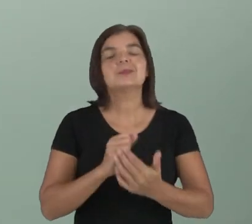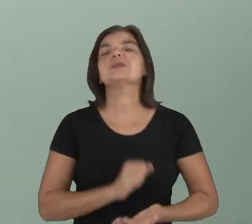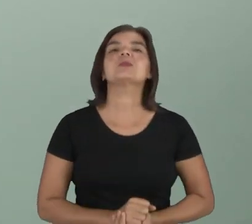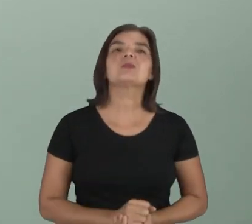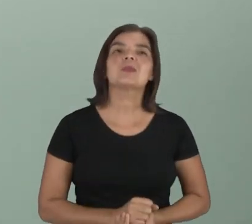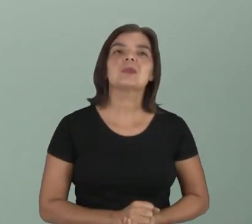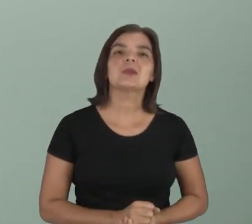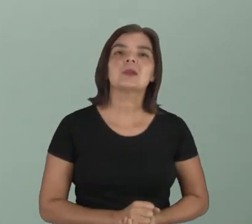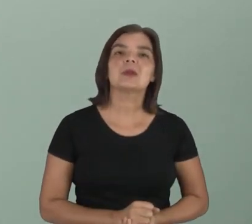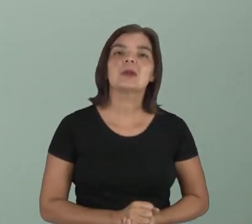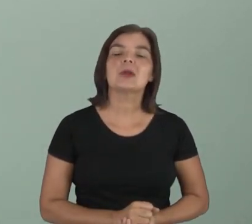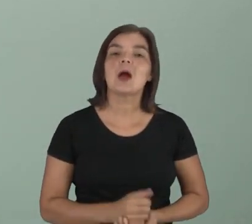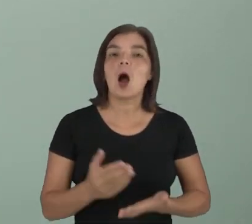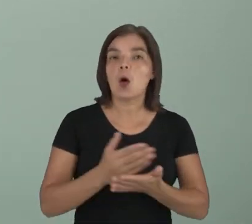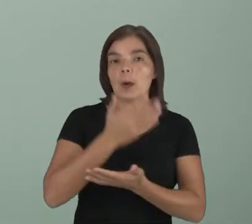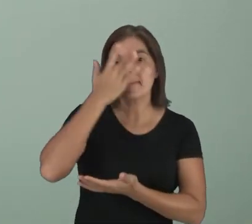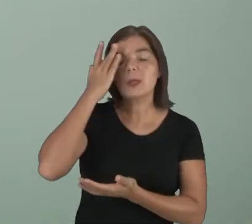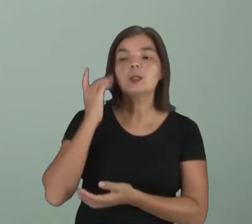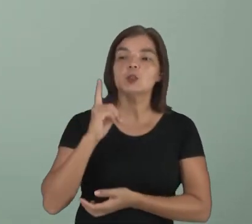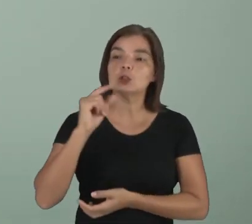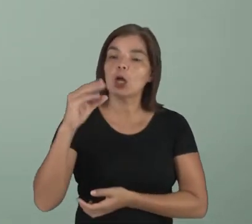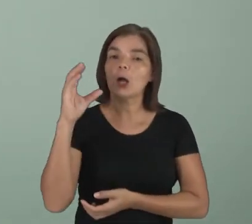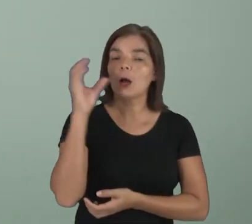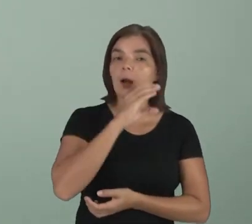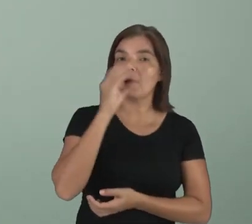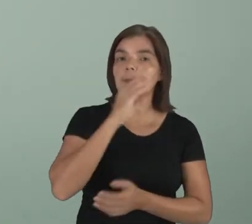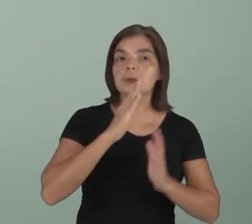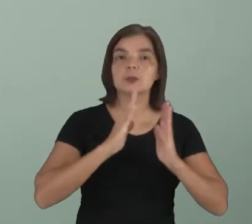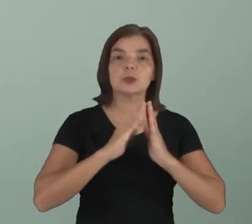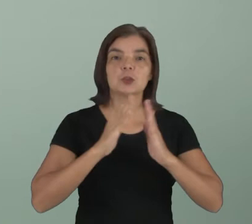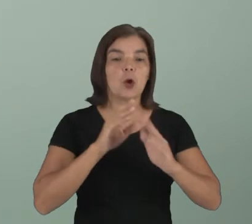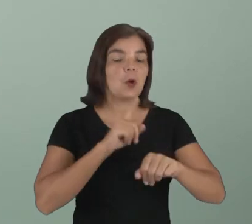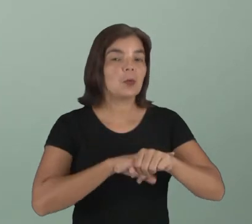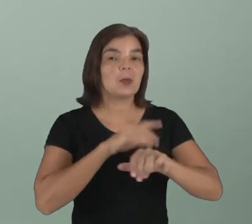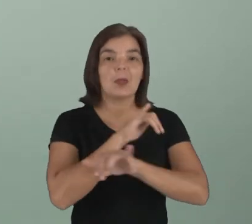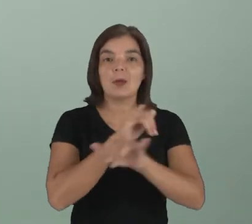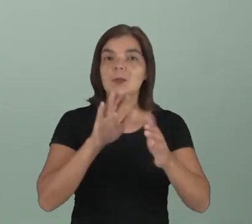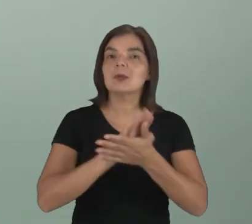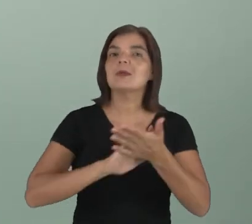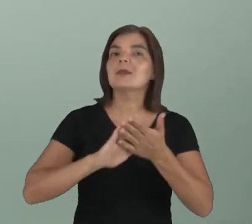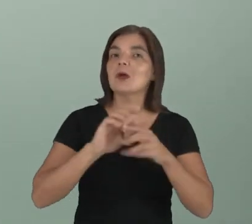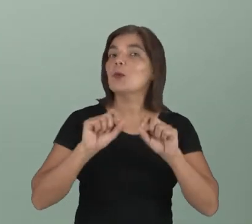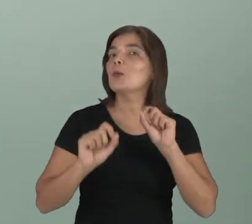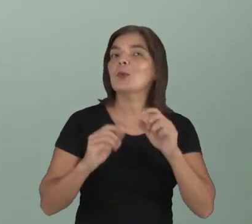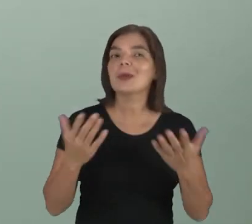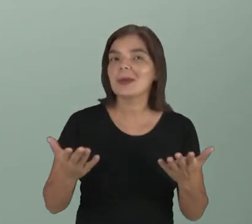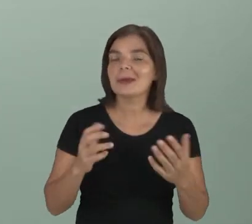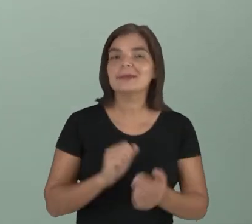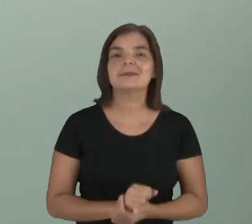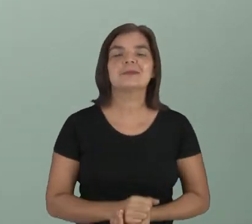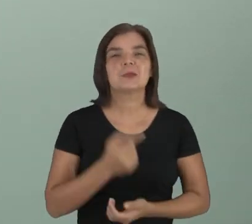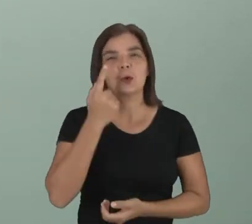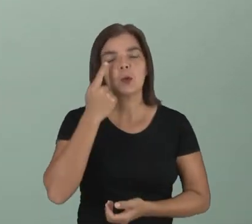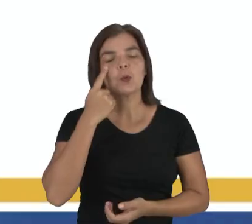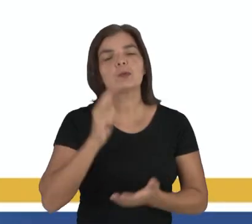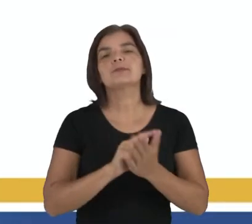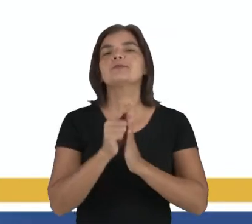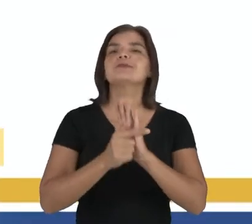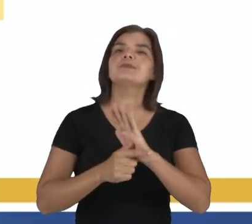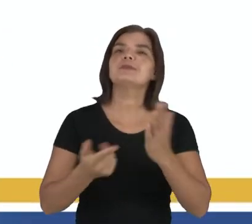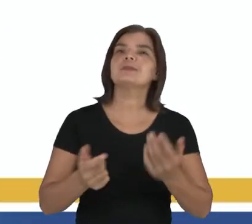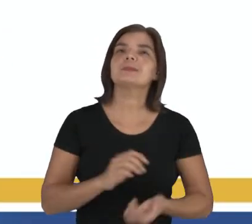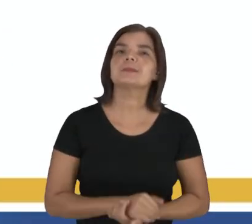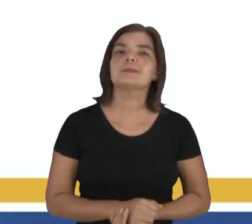né? Falei lá que alguém sai depressa, que não dá tempo de avisar e deixa um. Vamos ver qual é o gênero